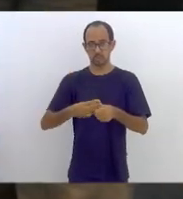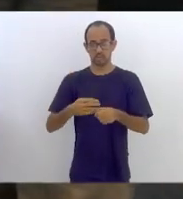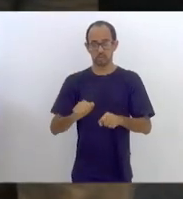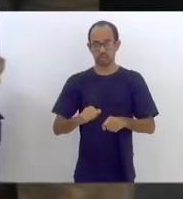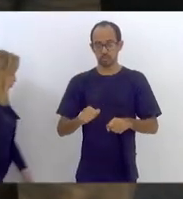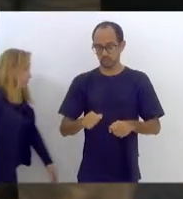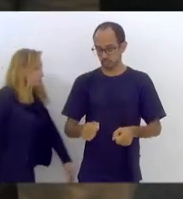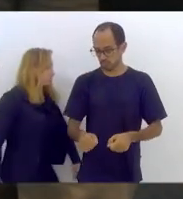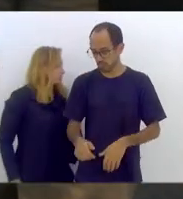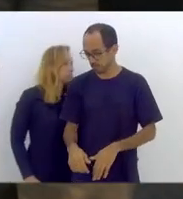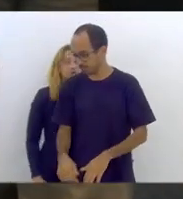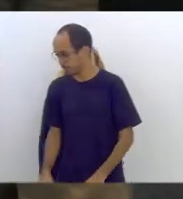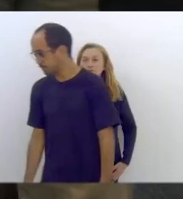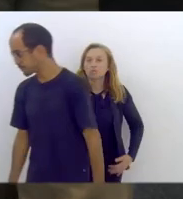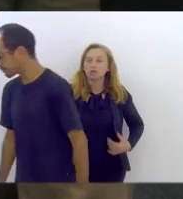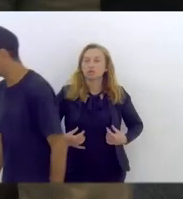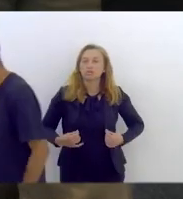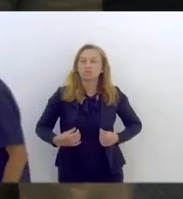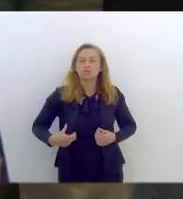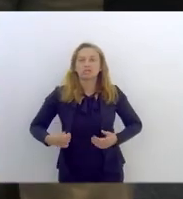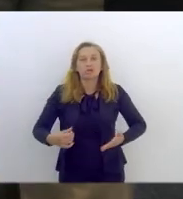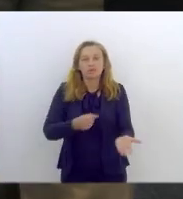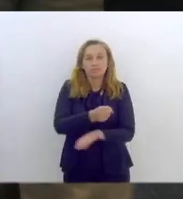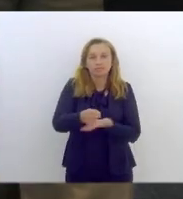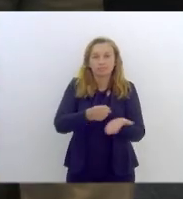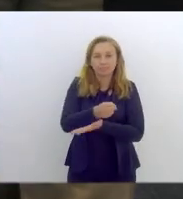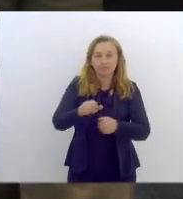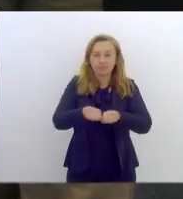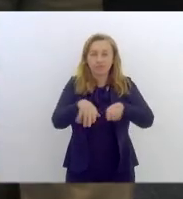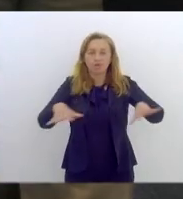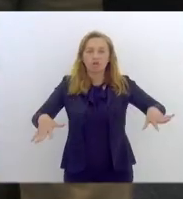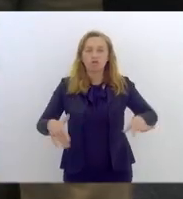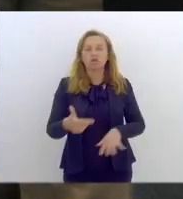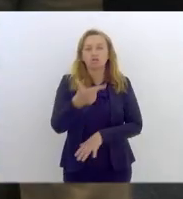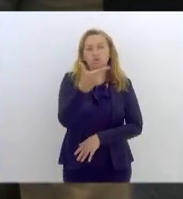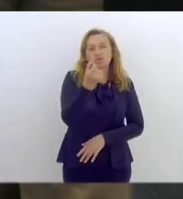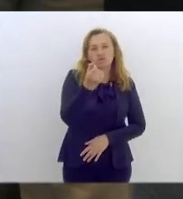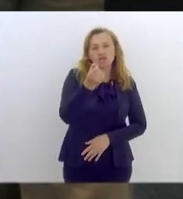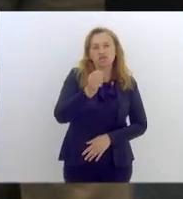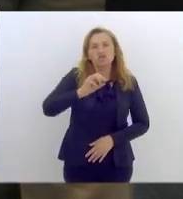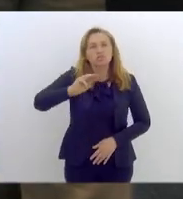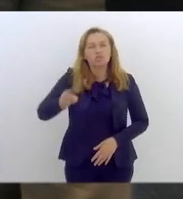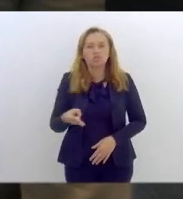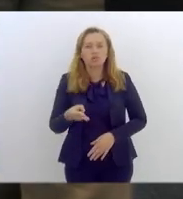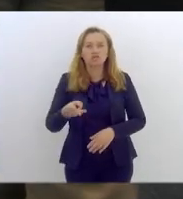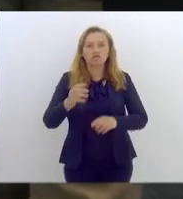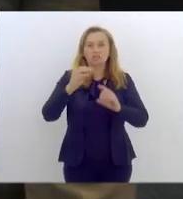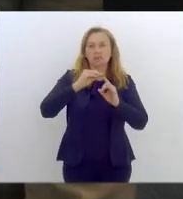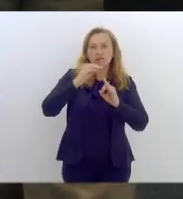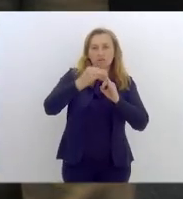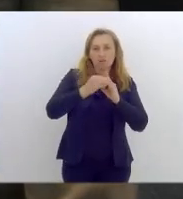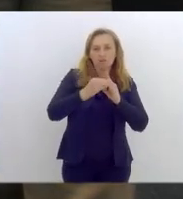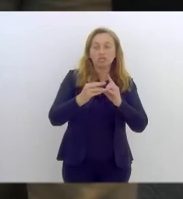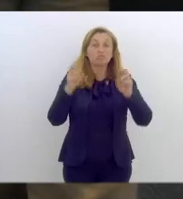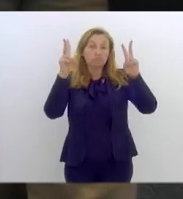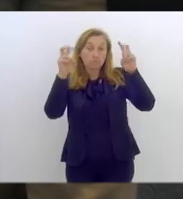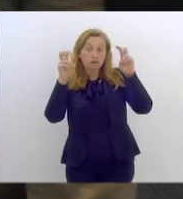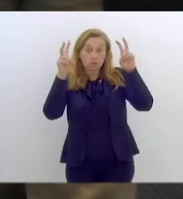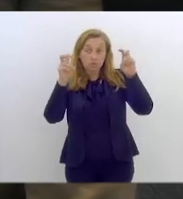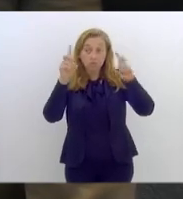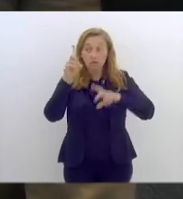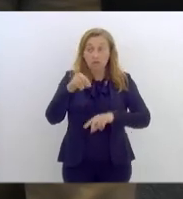atendimento na atenção básica em tempo de pandemia os 20 milhões paga Fiocruz paga a questão né